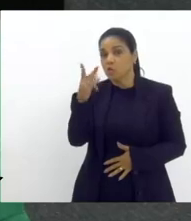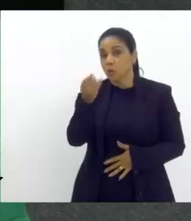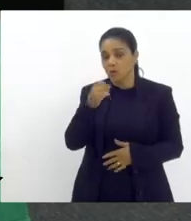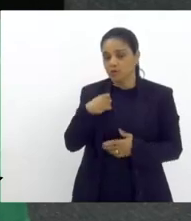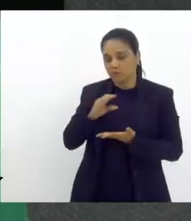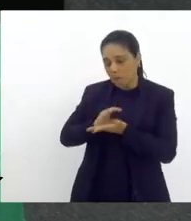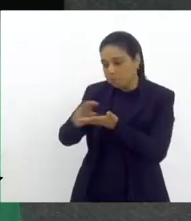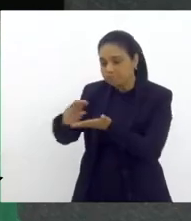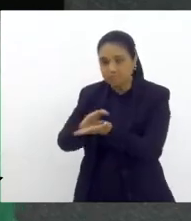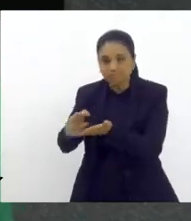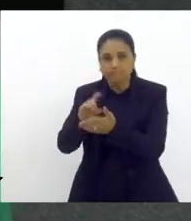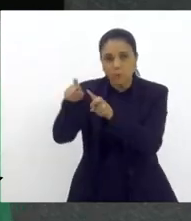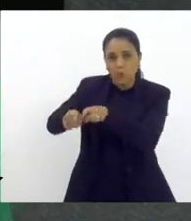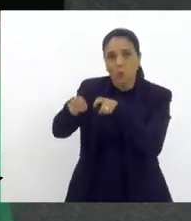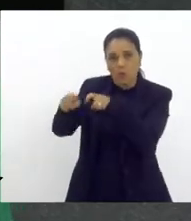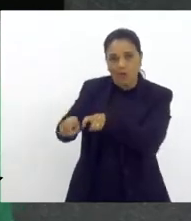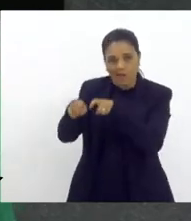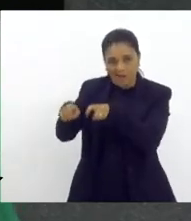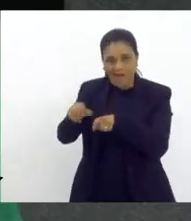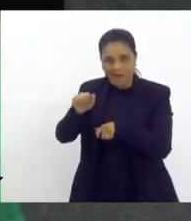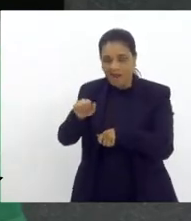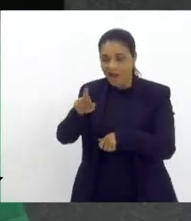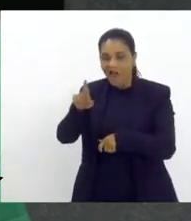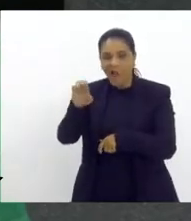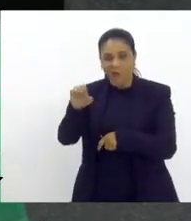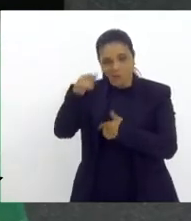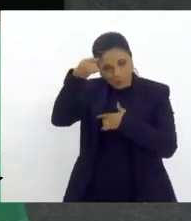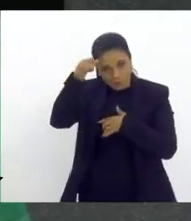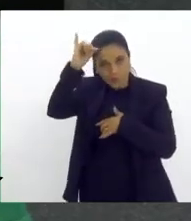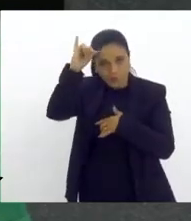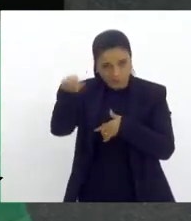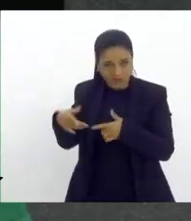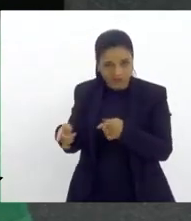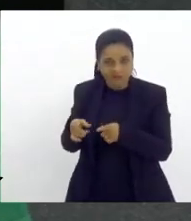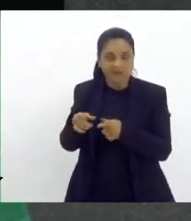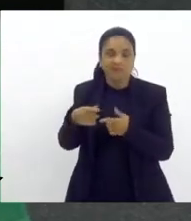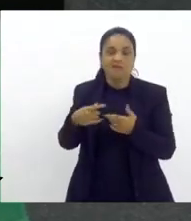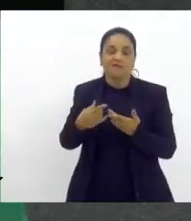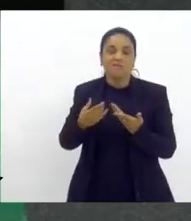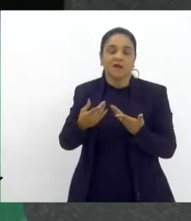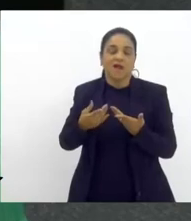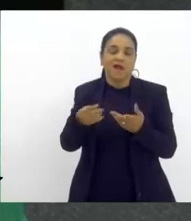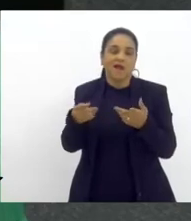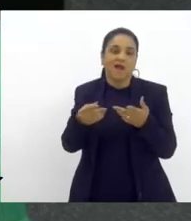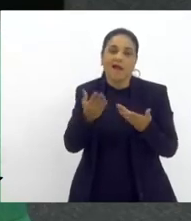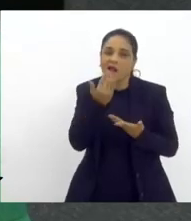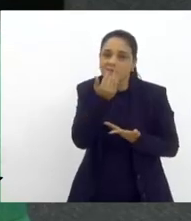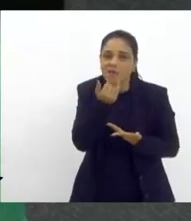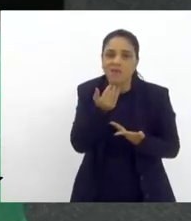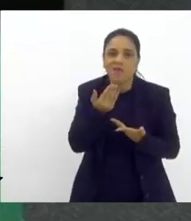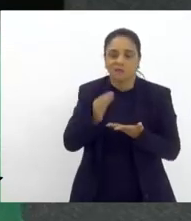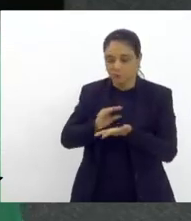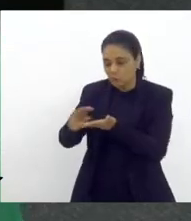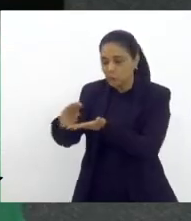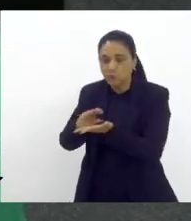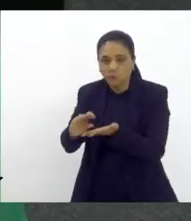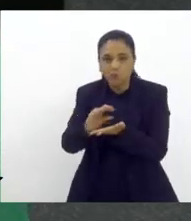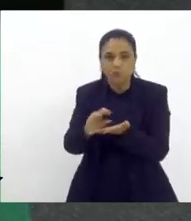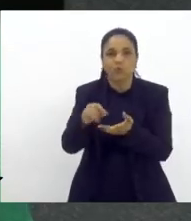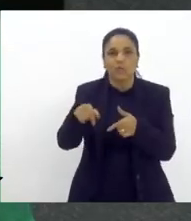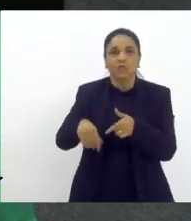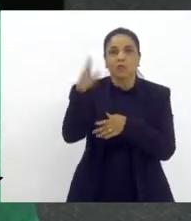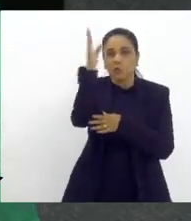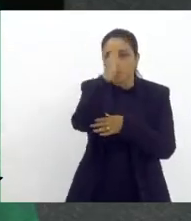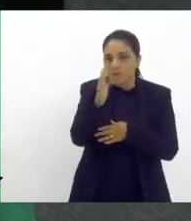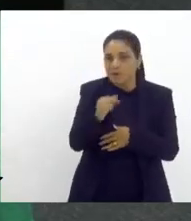não é no Brasil na produção de alimentos que nós somos os grandes produtores de alimentos no Brasil